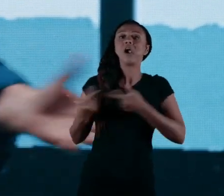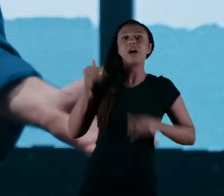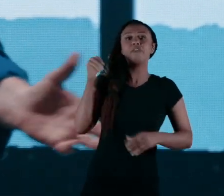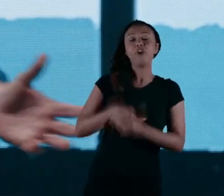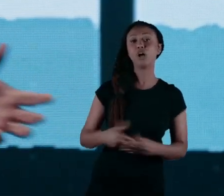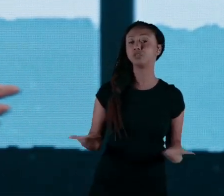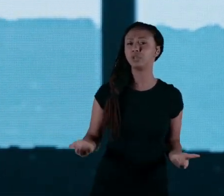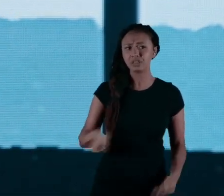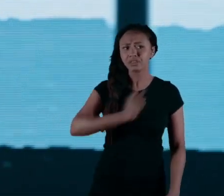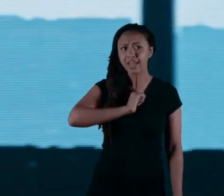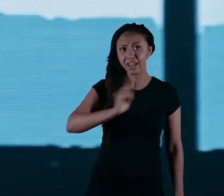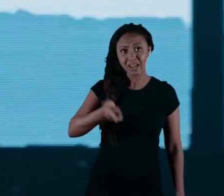e o povo vai dizer o quê?